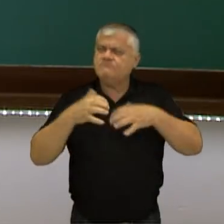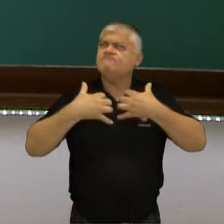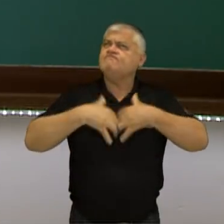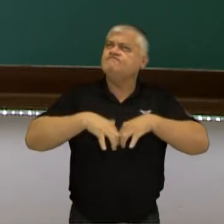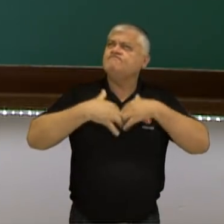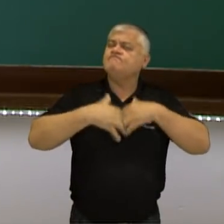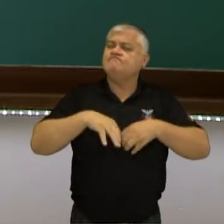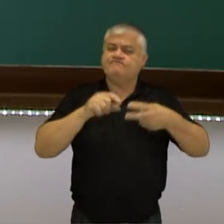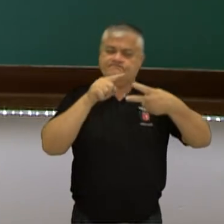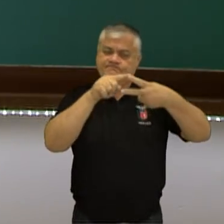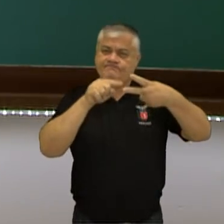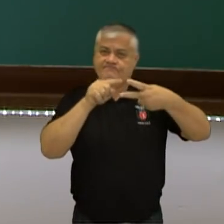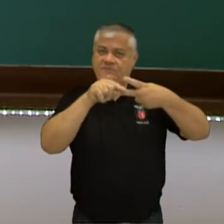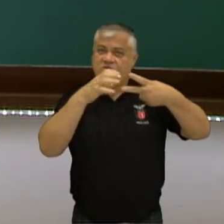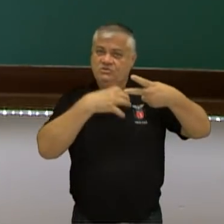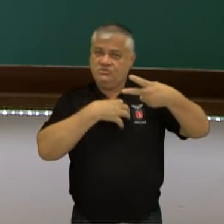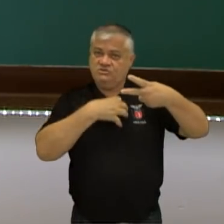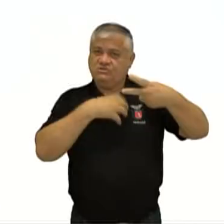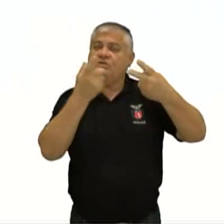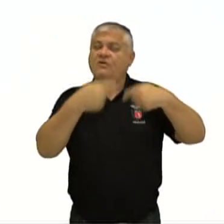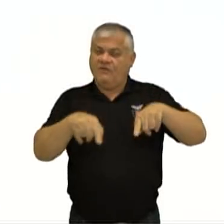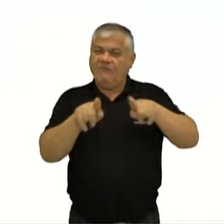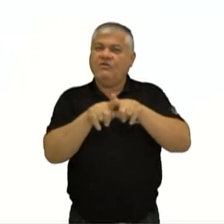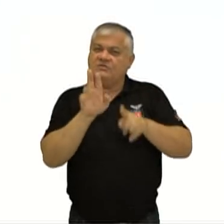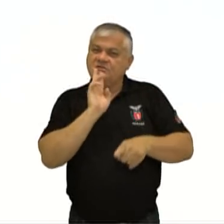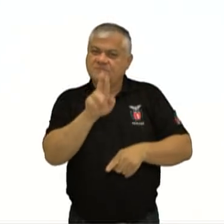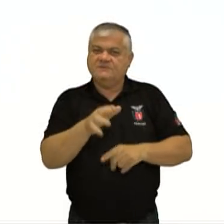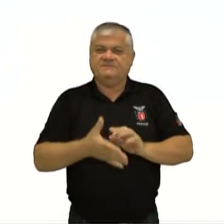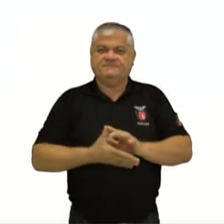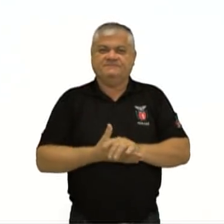duas maneiras de resolver essa conta. E a gente já volta com a resposta.